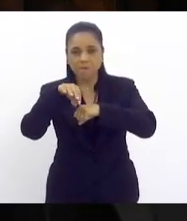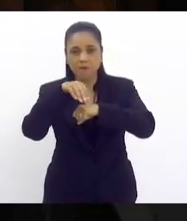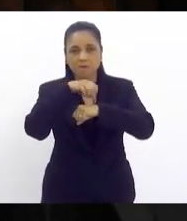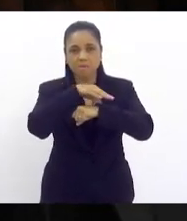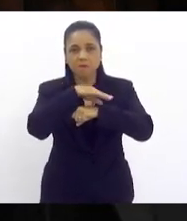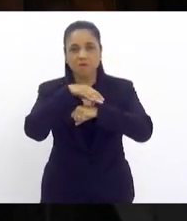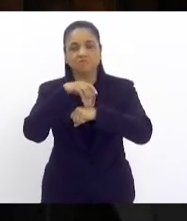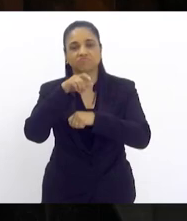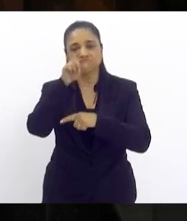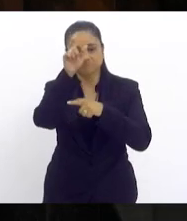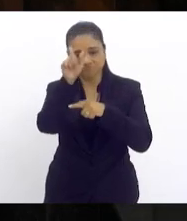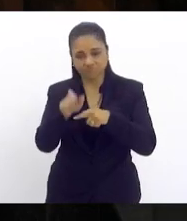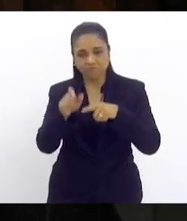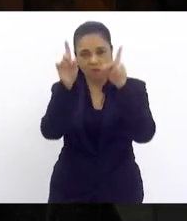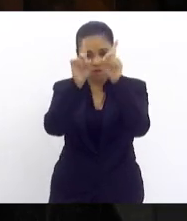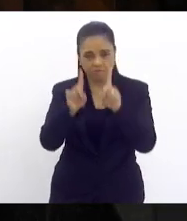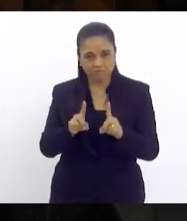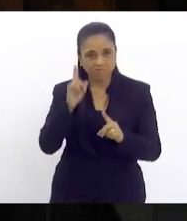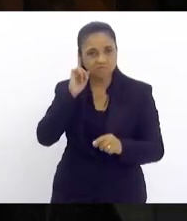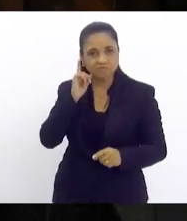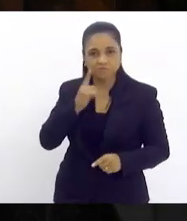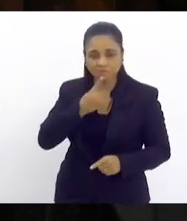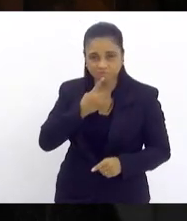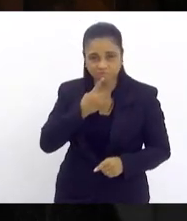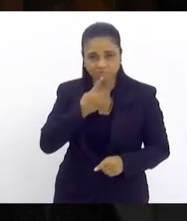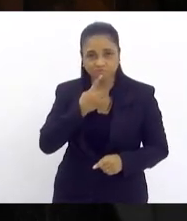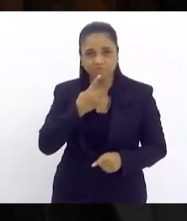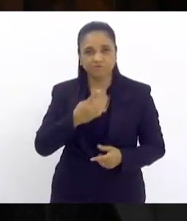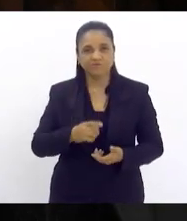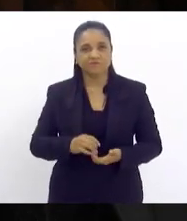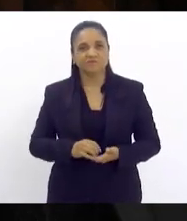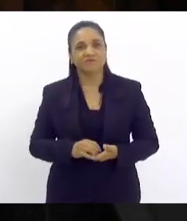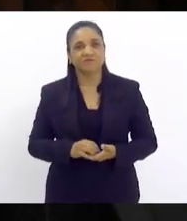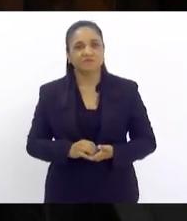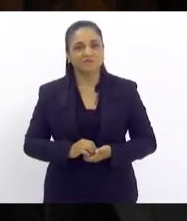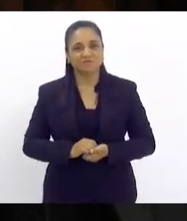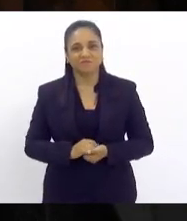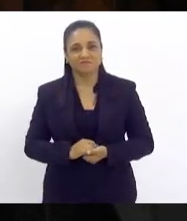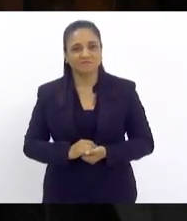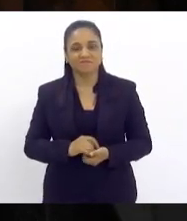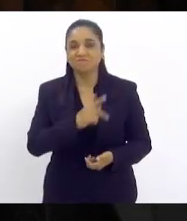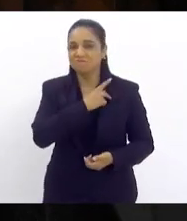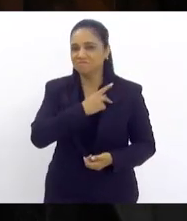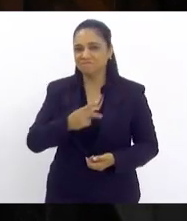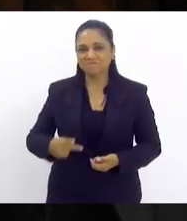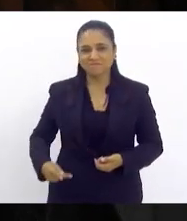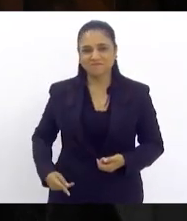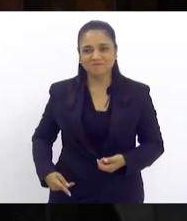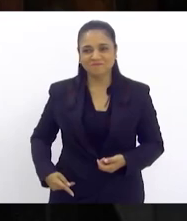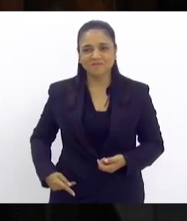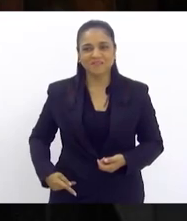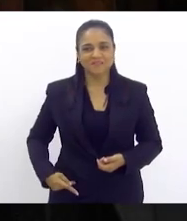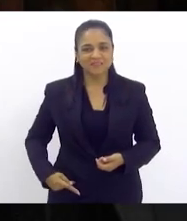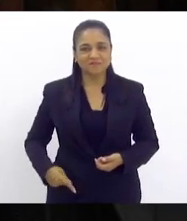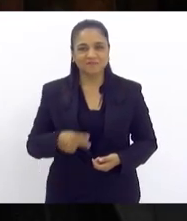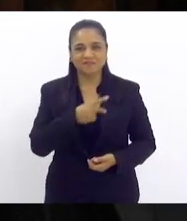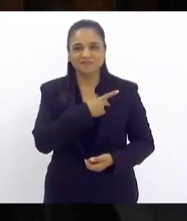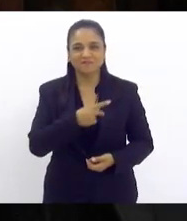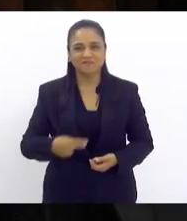aos deficientes auditivos. Senhor presidente, na semana